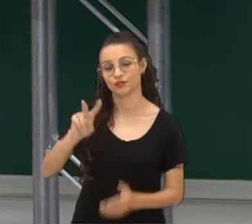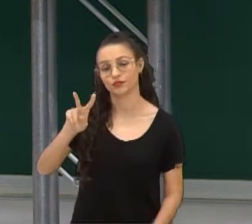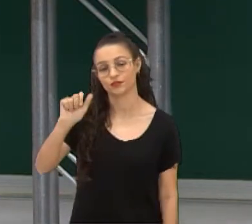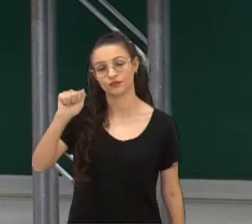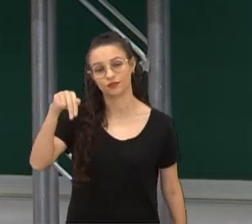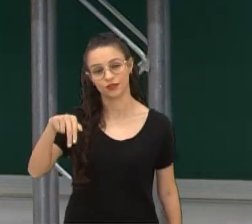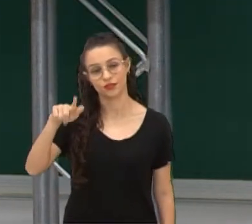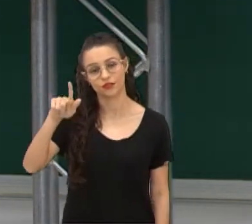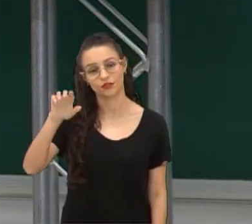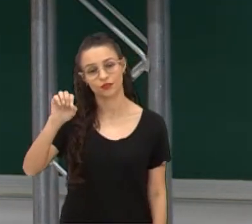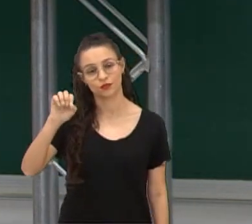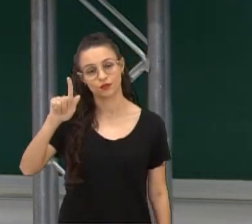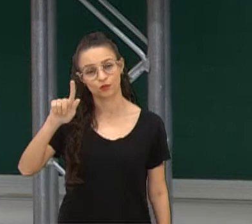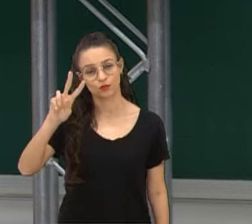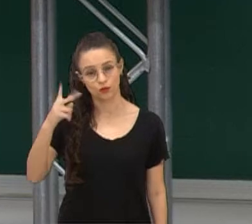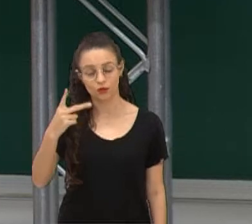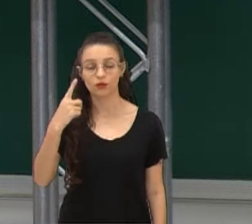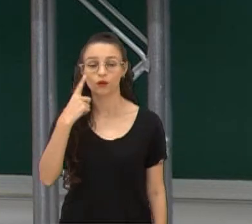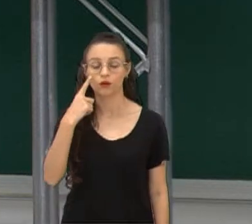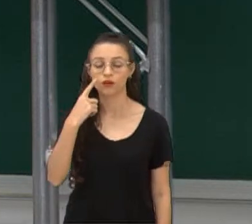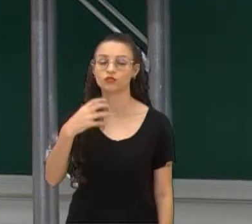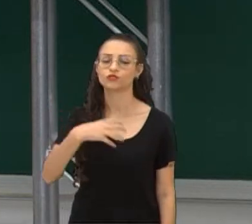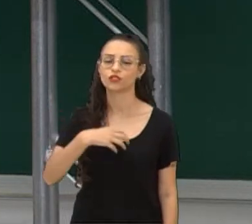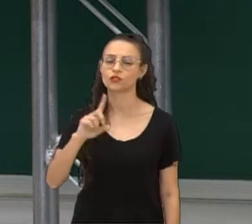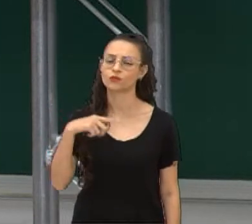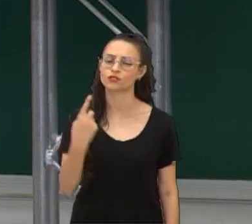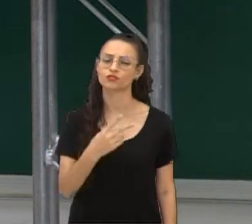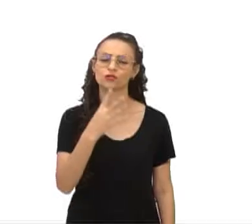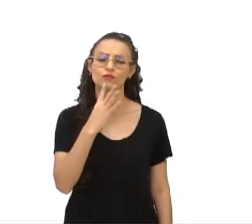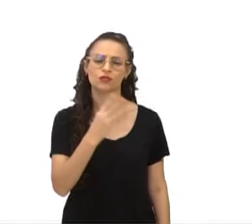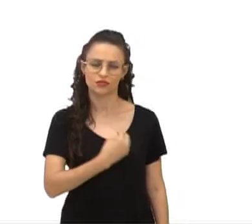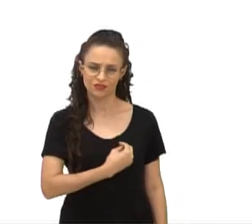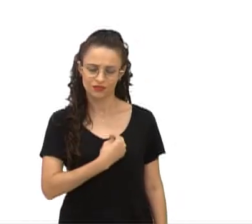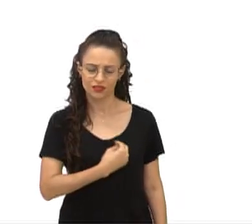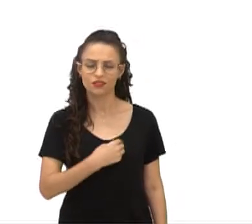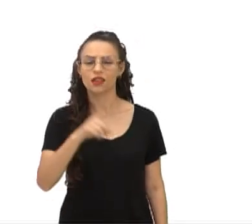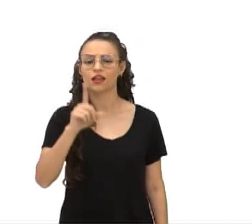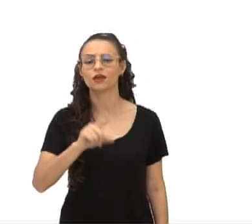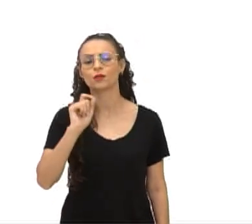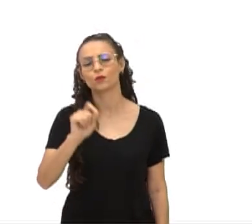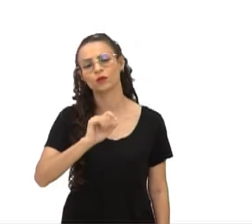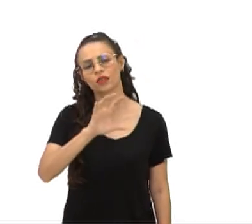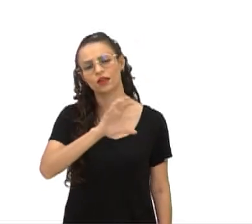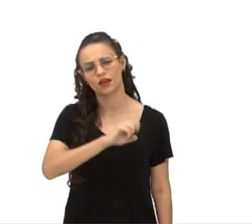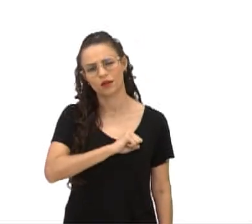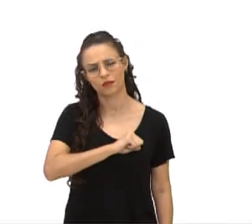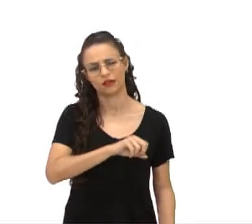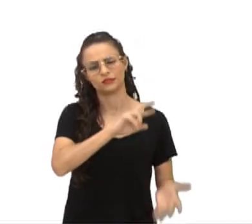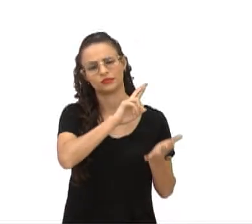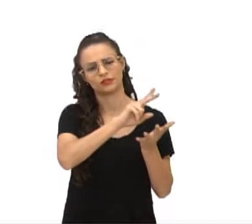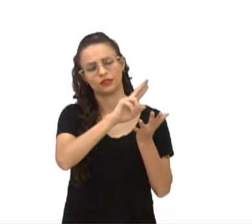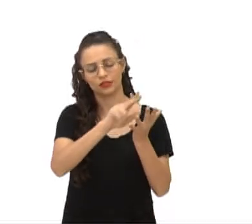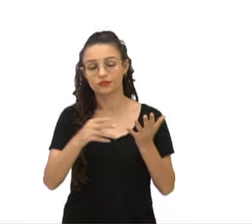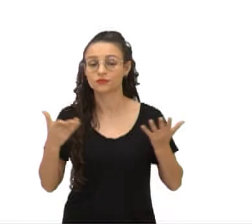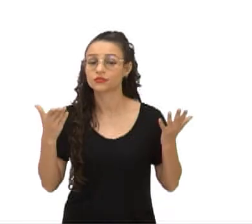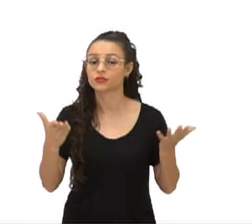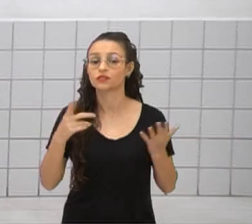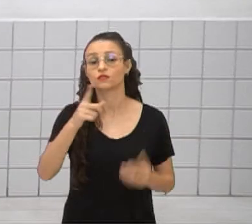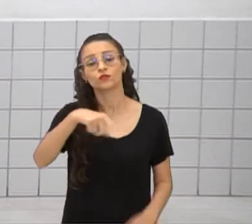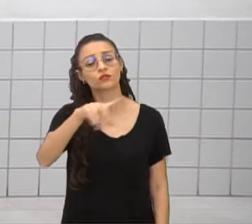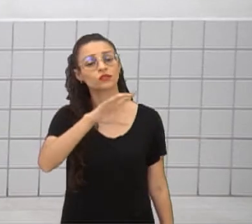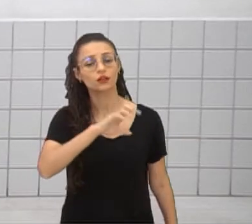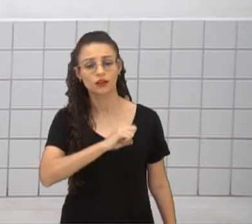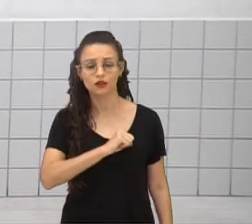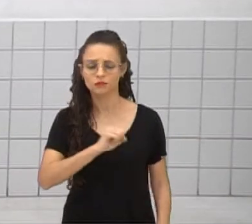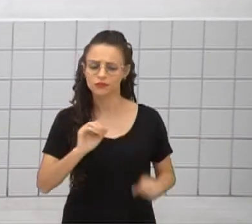a maneira que nós conhecemos a nossa vida a é seria o que é amar muitas coisas também o que